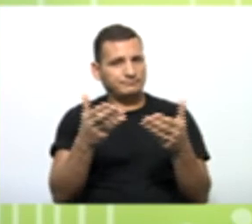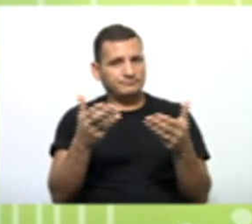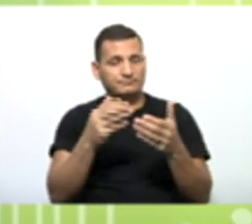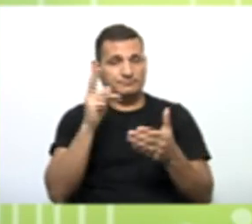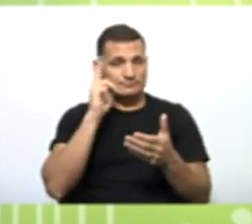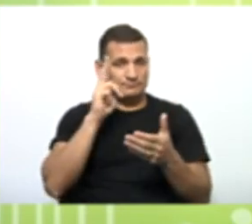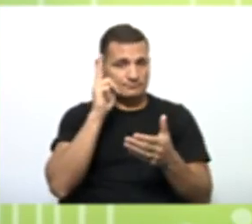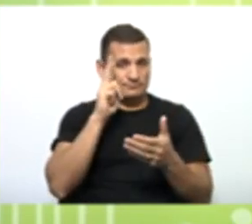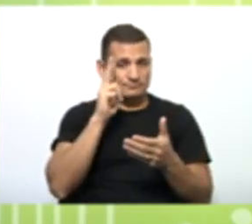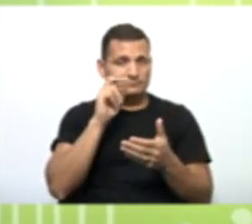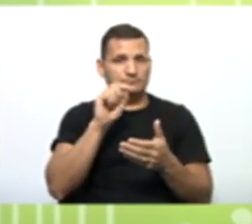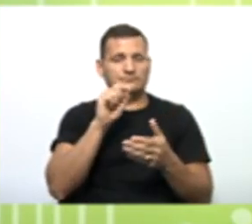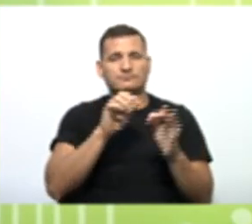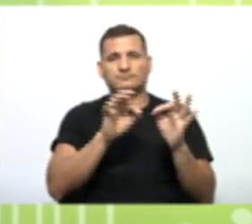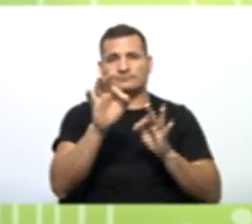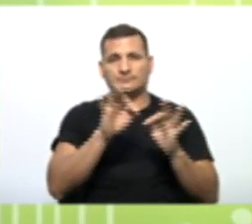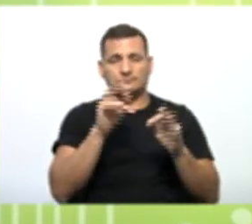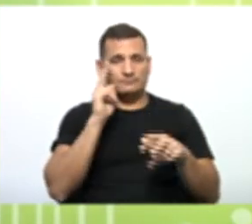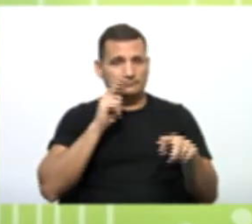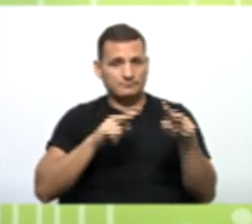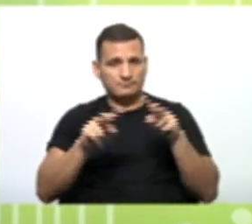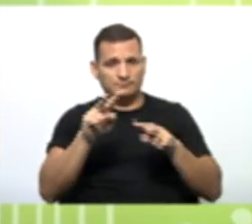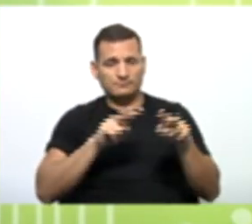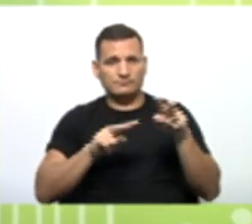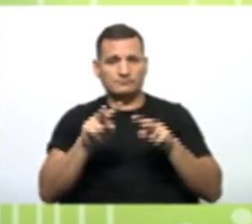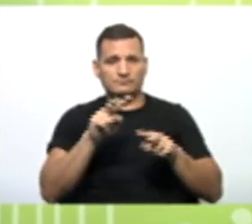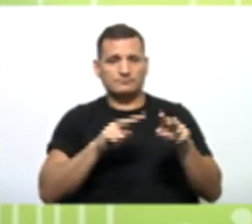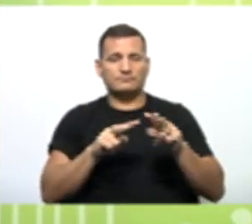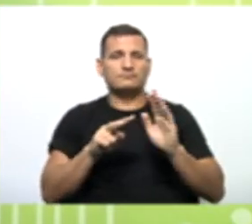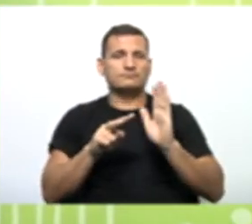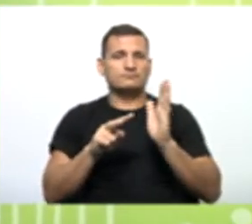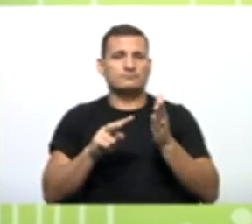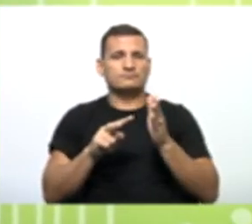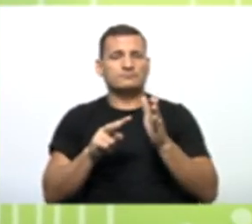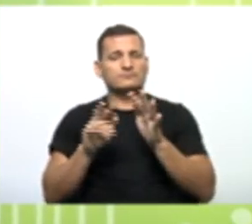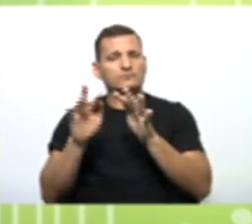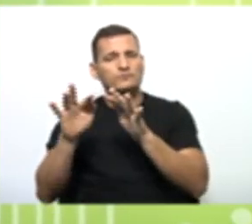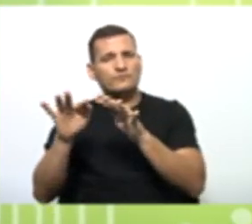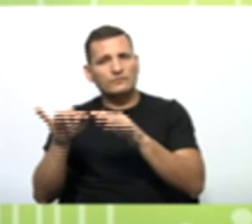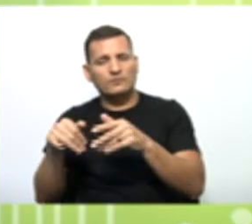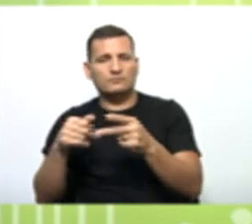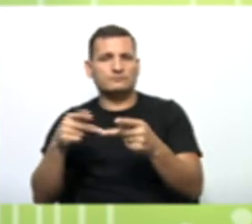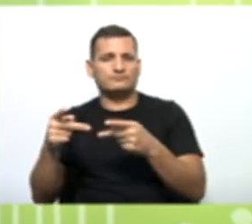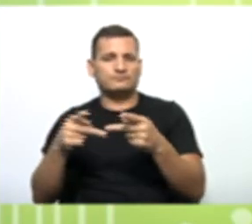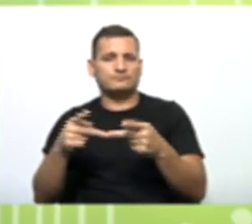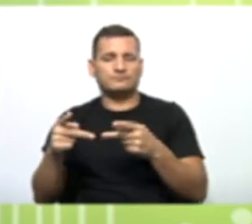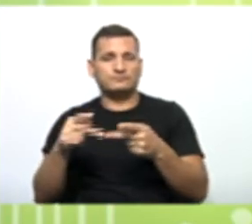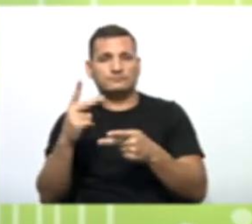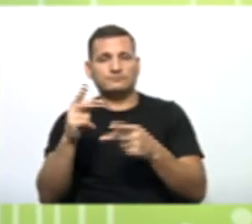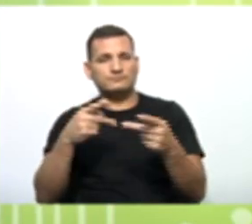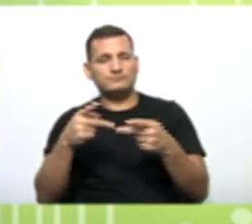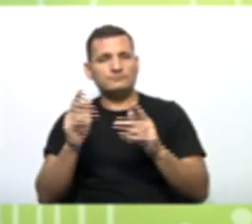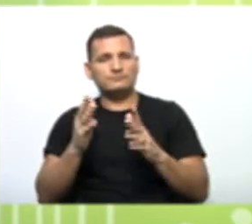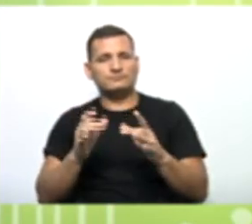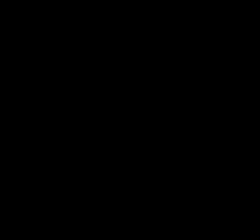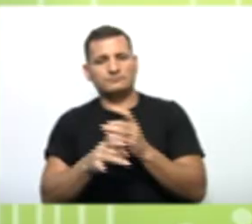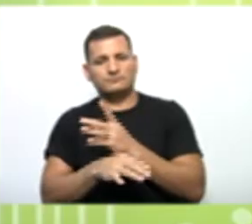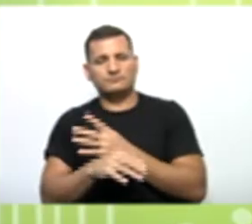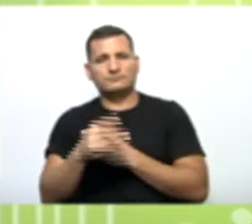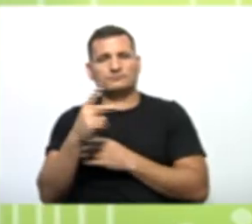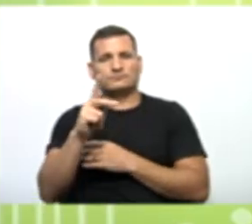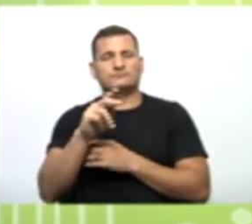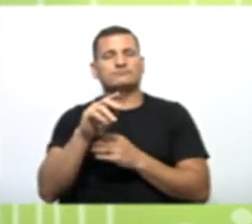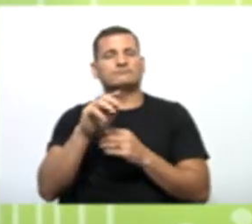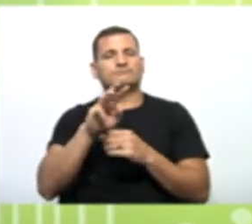que? Planejamento visual já é na parte de finalização, o seu projeto já está pronto, a sua página já está